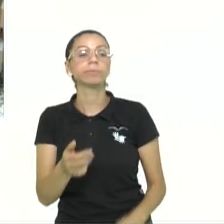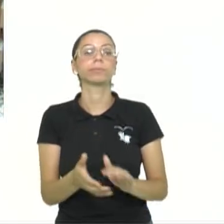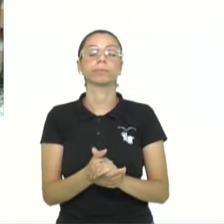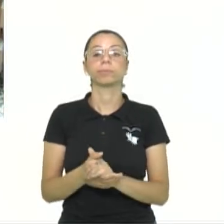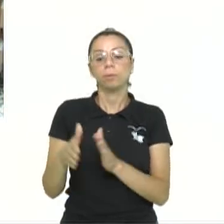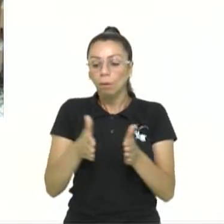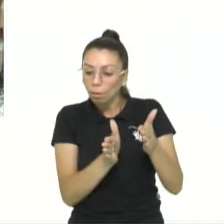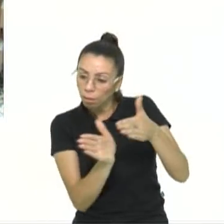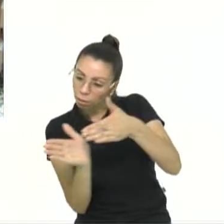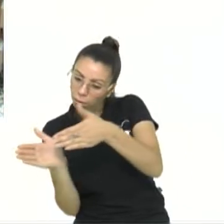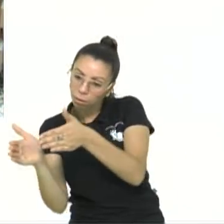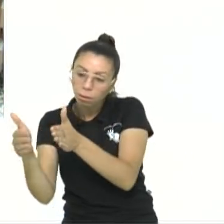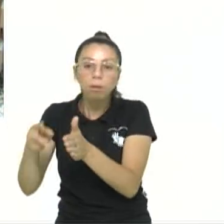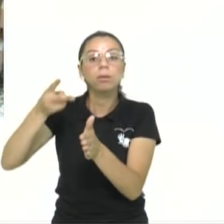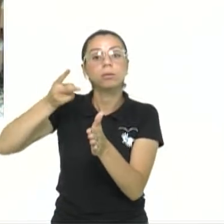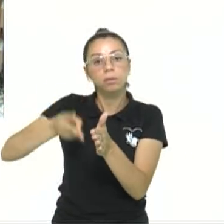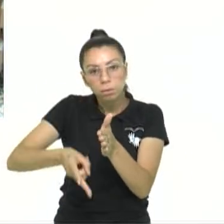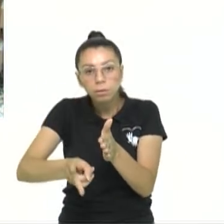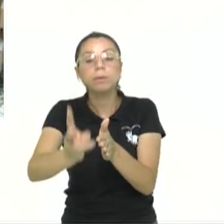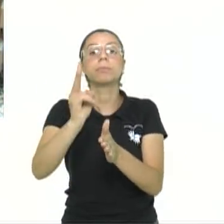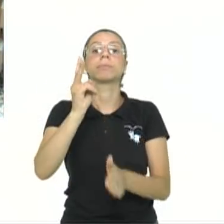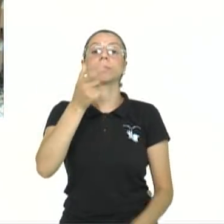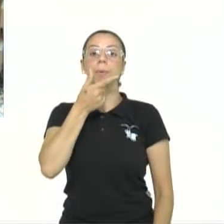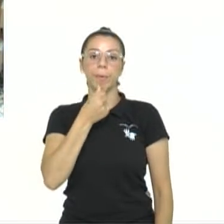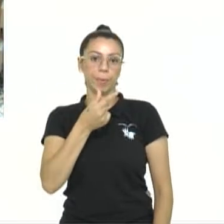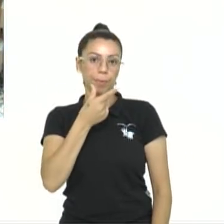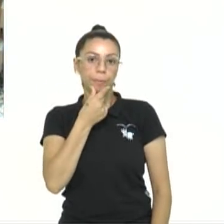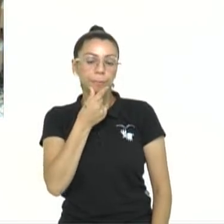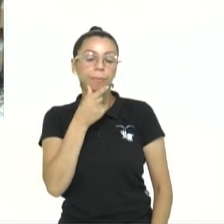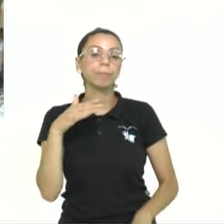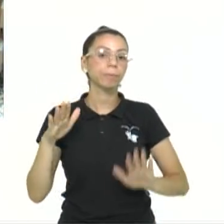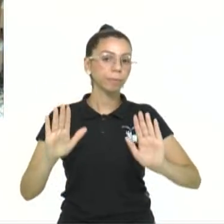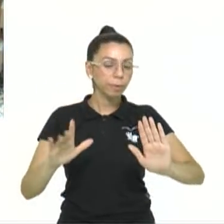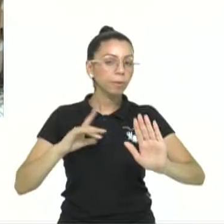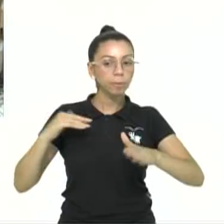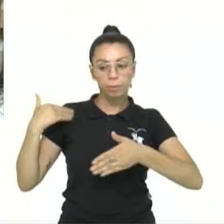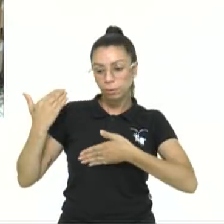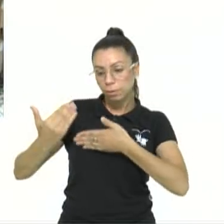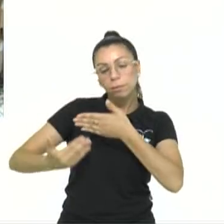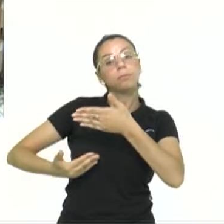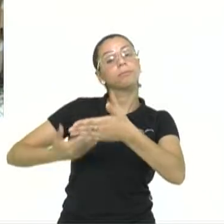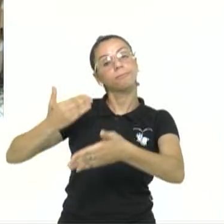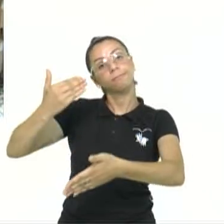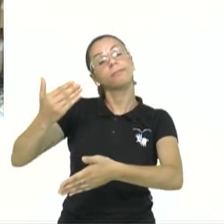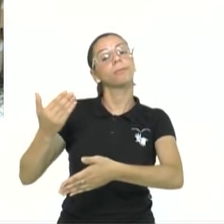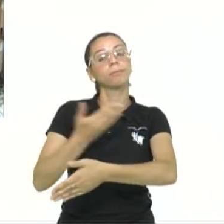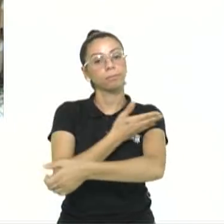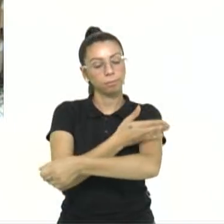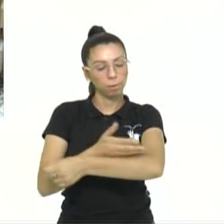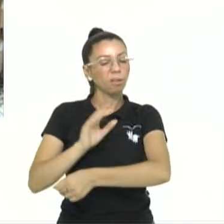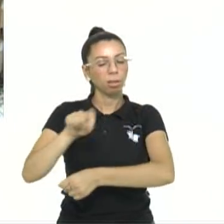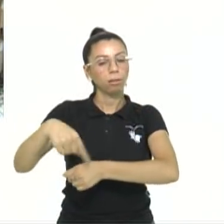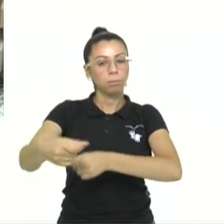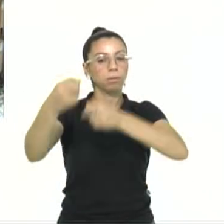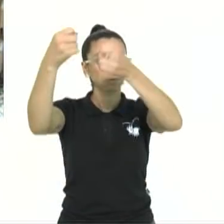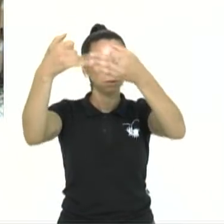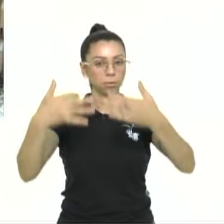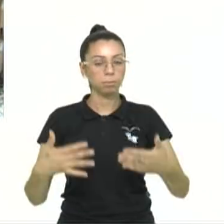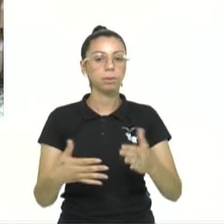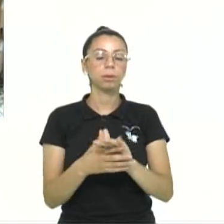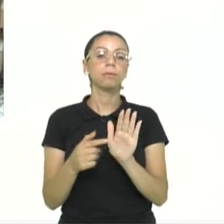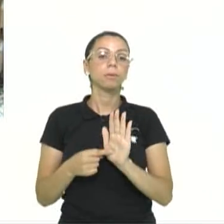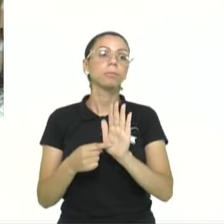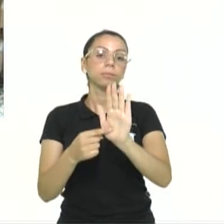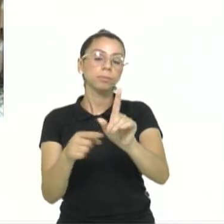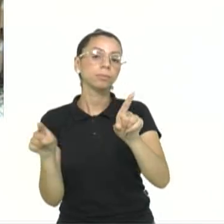esses caminhos, foram sempre homens, e aí eles desenvolviam algumas atividades que daqui a pouco a gente vai falar e vai mostrar